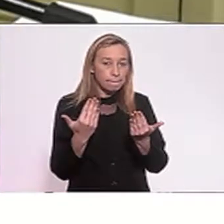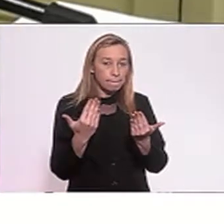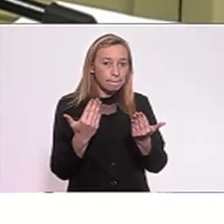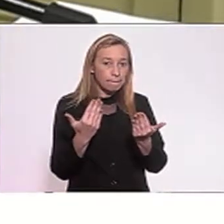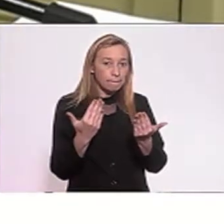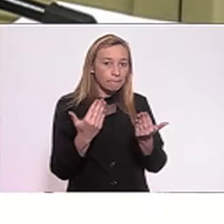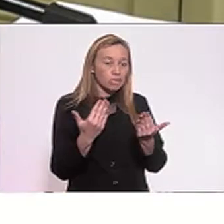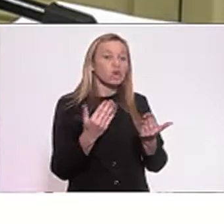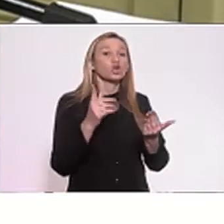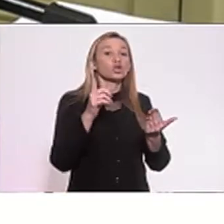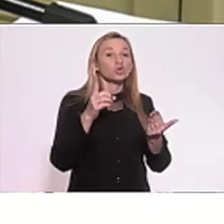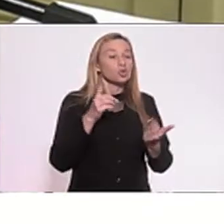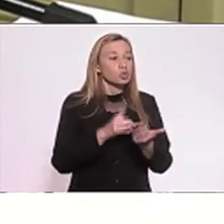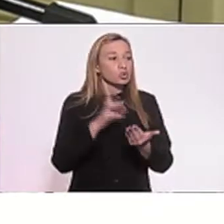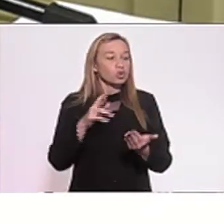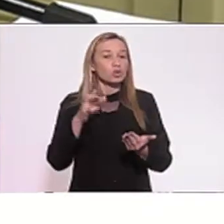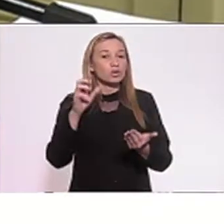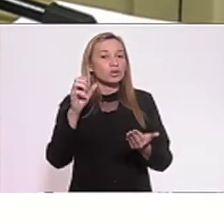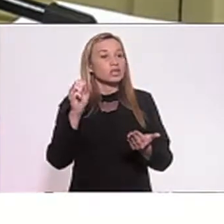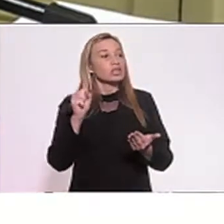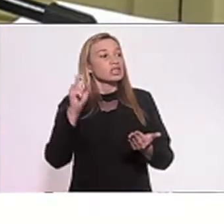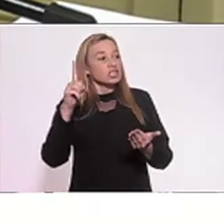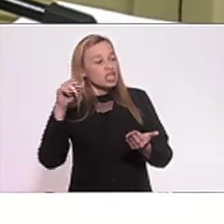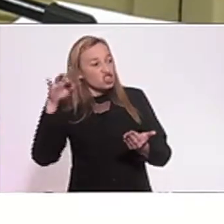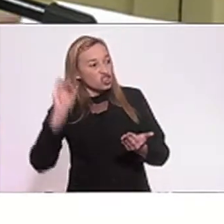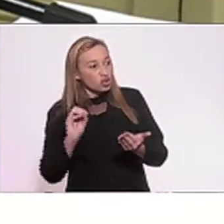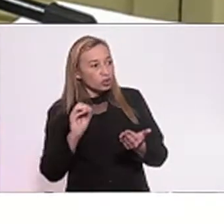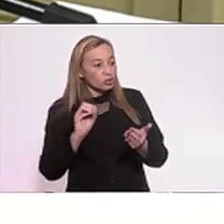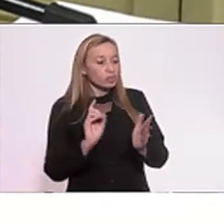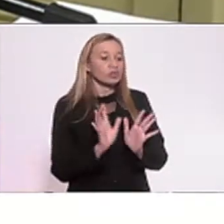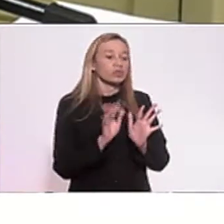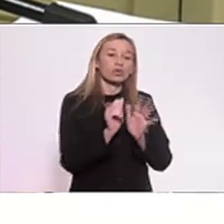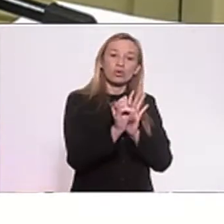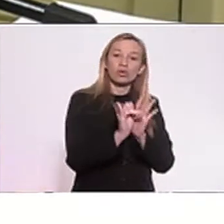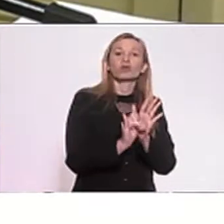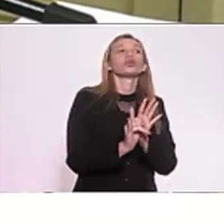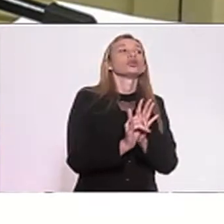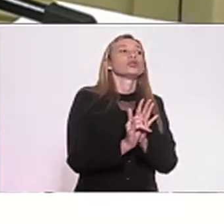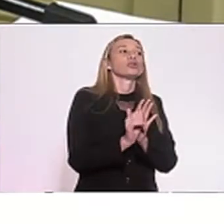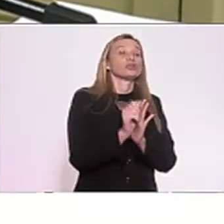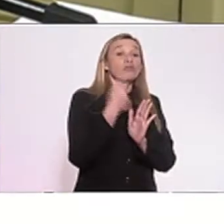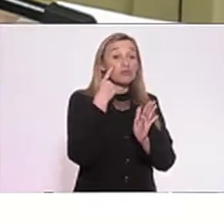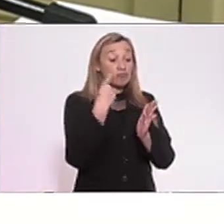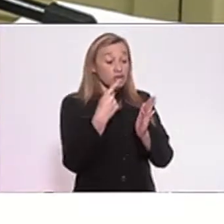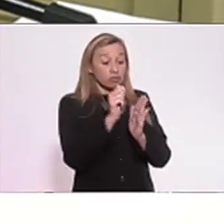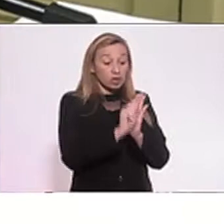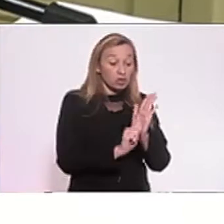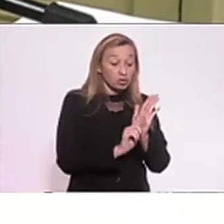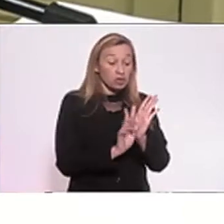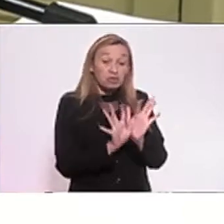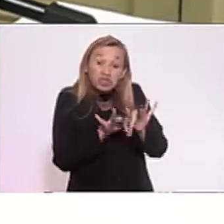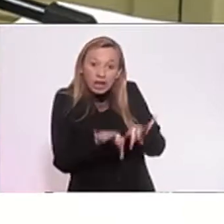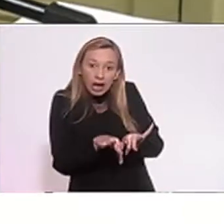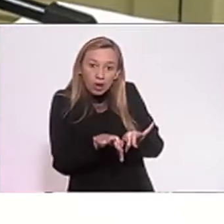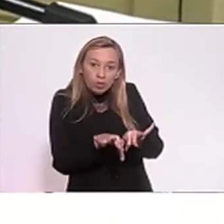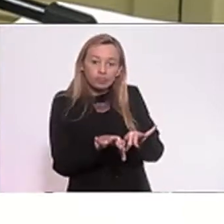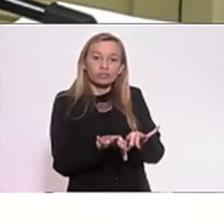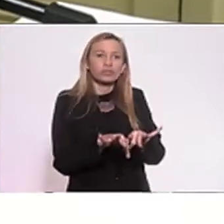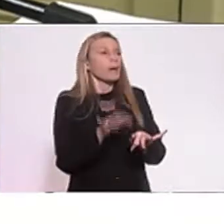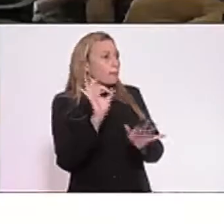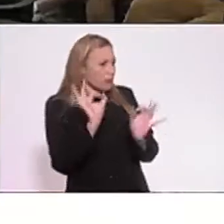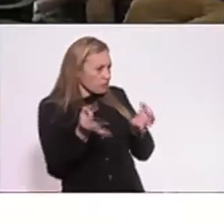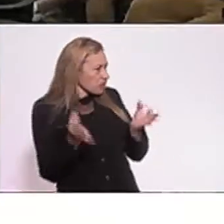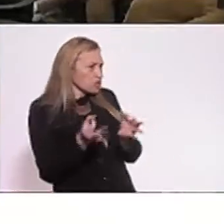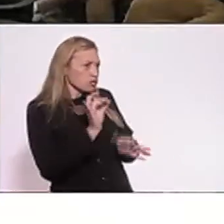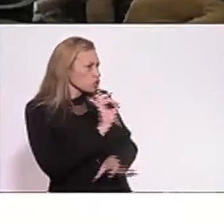do doutor Serginho, acertar aqui no relatório final onde é que elas se encaixavam e... Perfeito, não só para